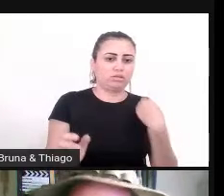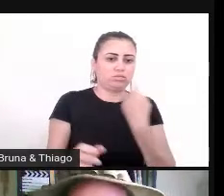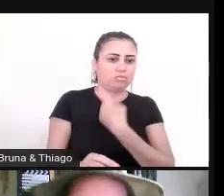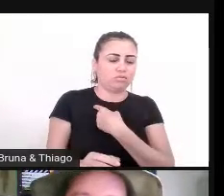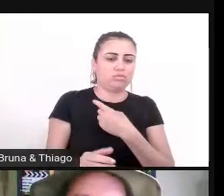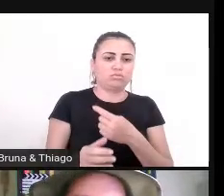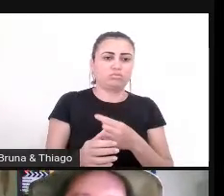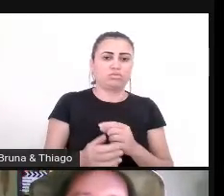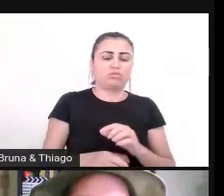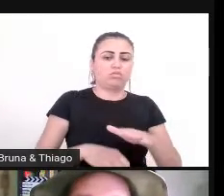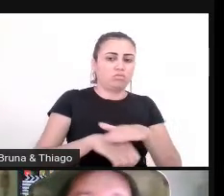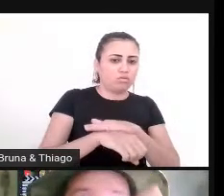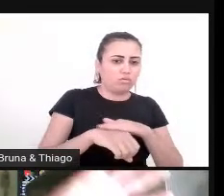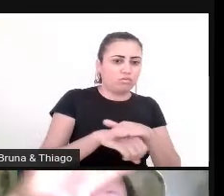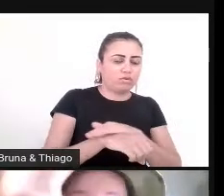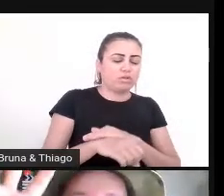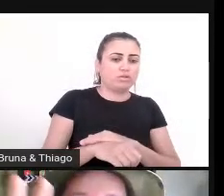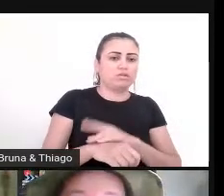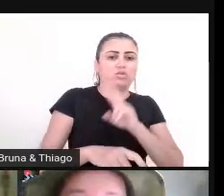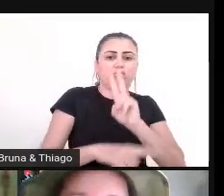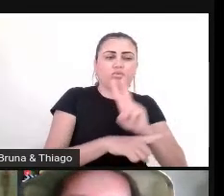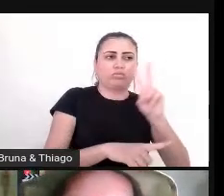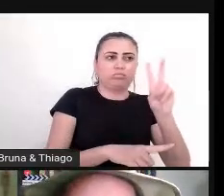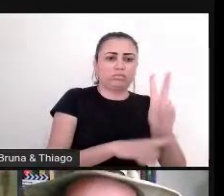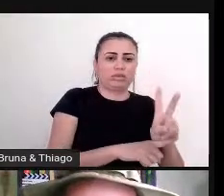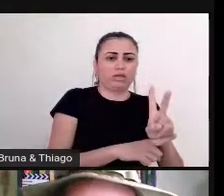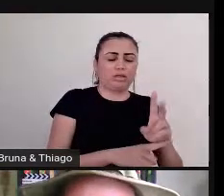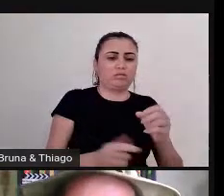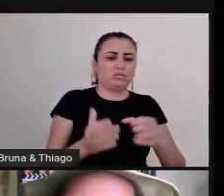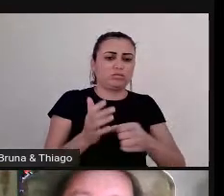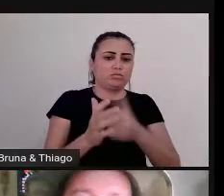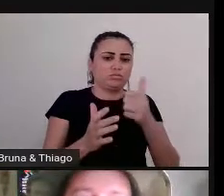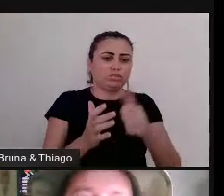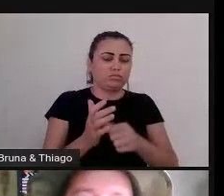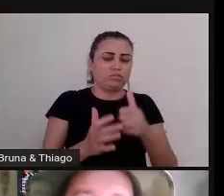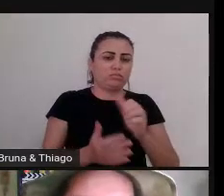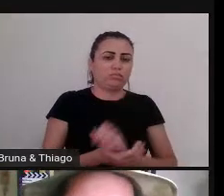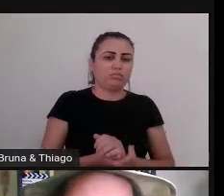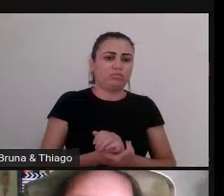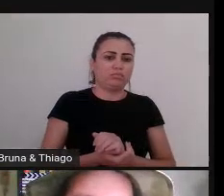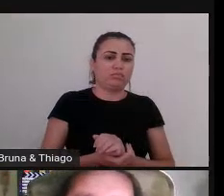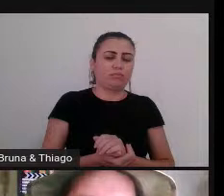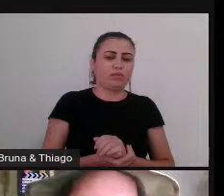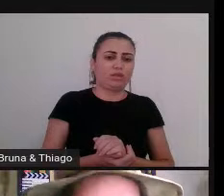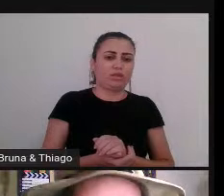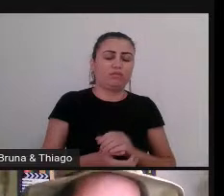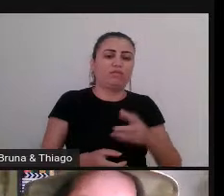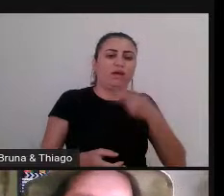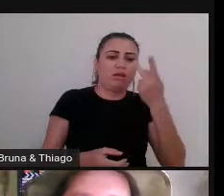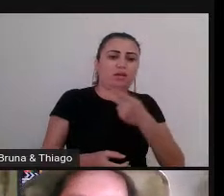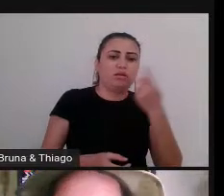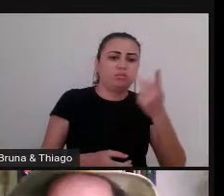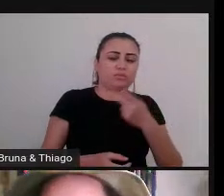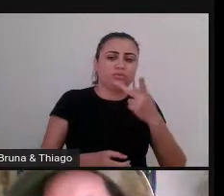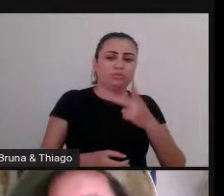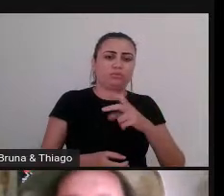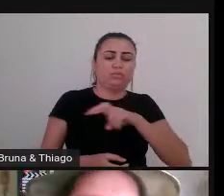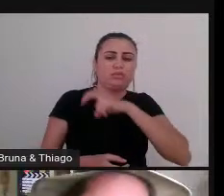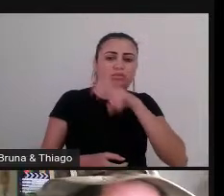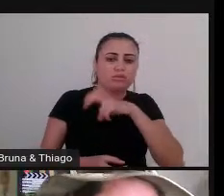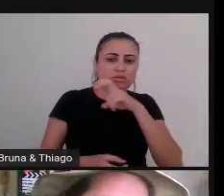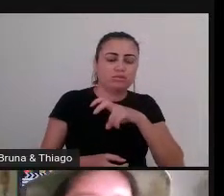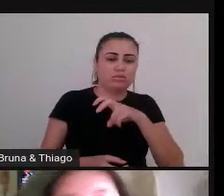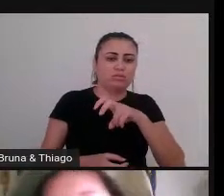socorros. Então, nós fizemos aí uma viagem, né, pelas serpentes, aranhas, escorpiões,